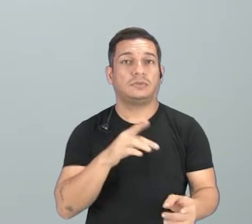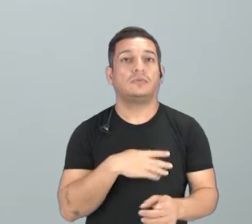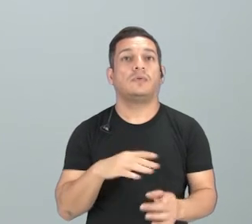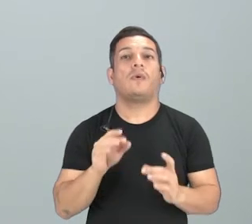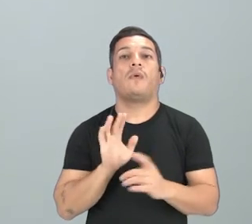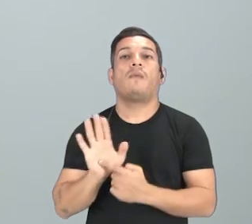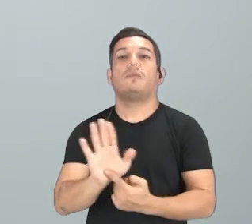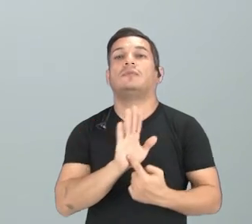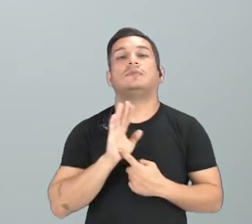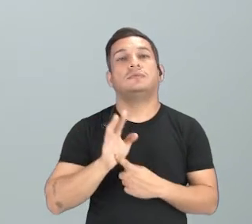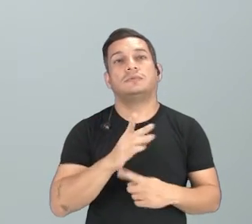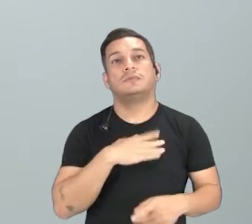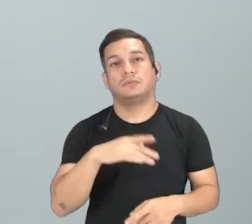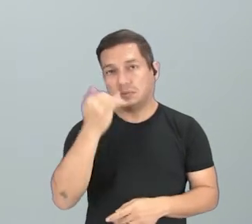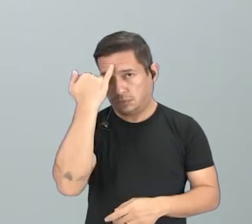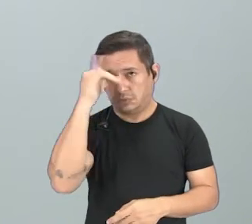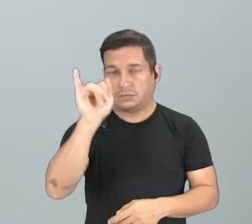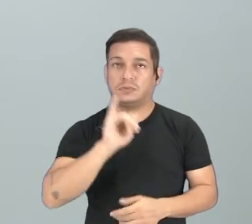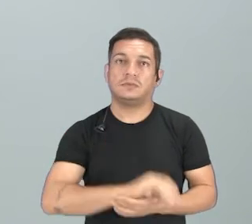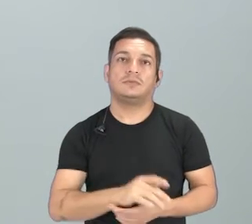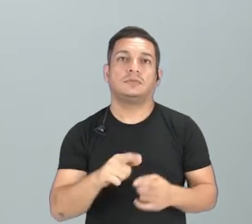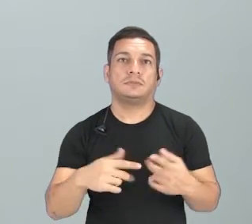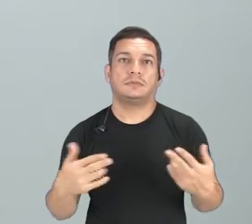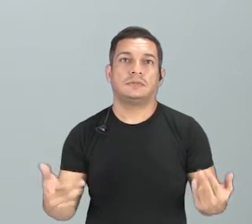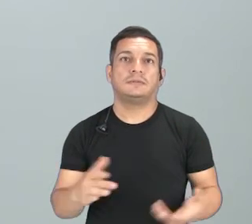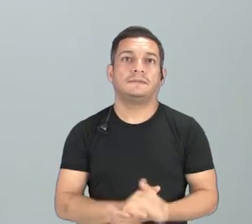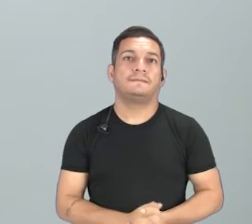essas criações armamentistas.